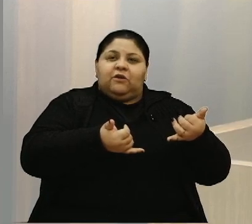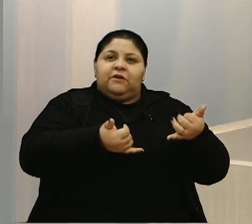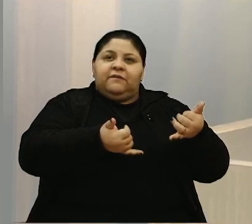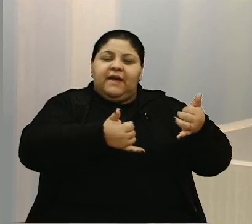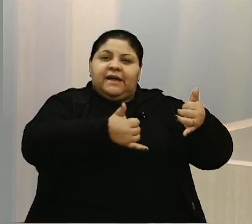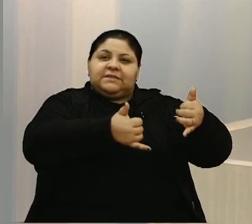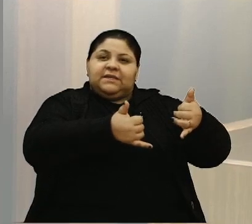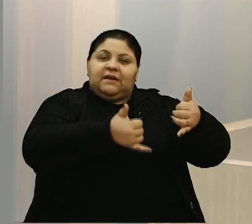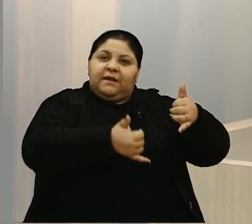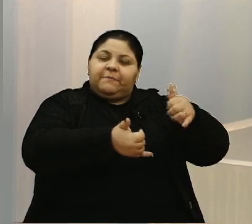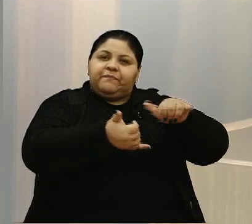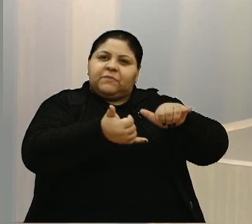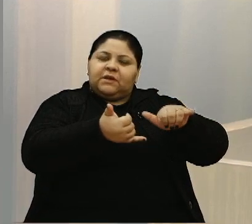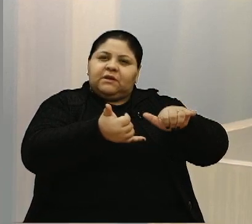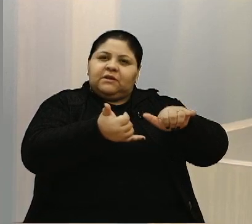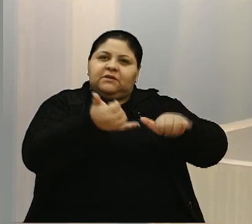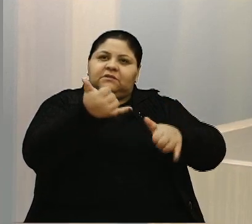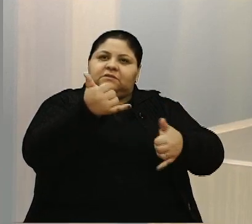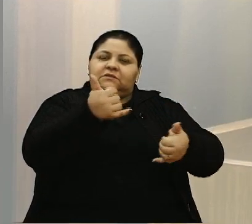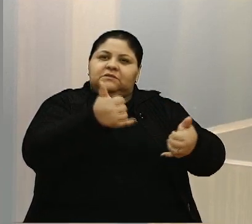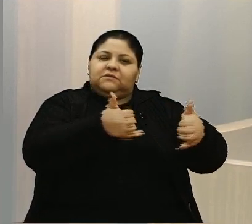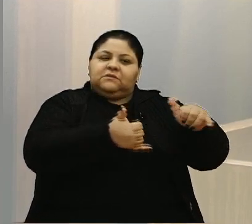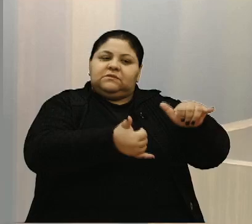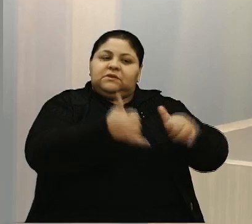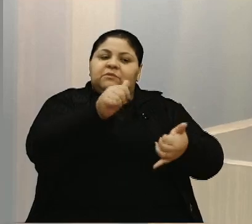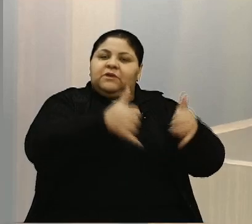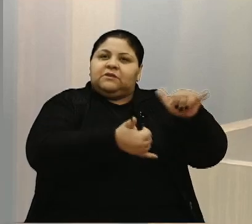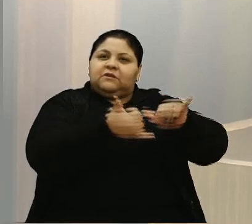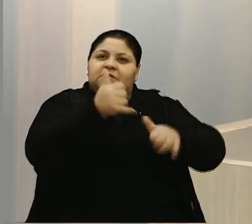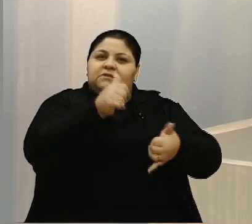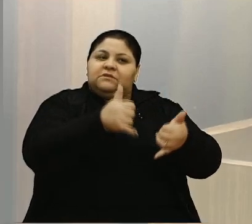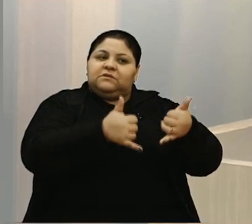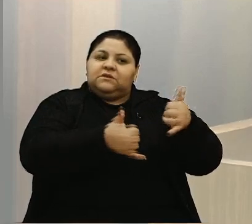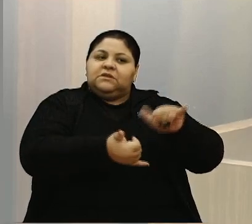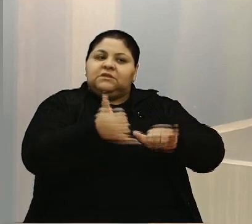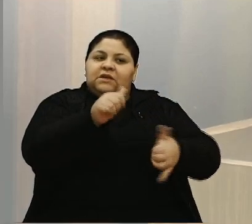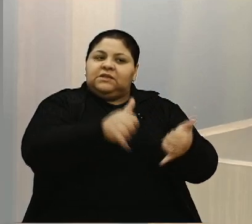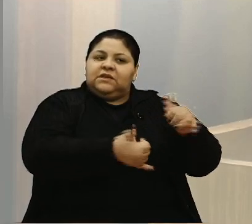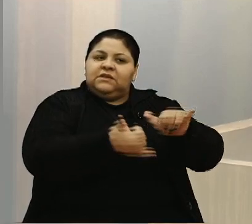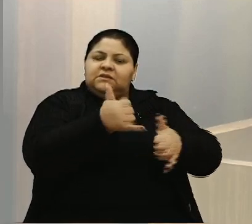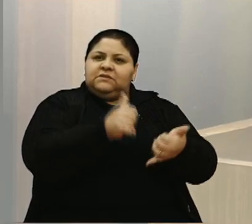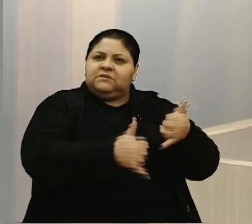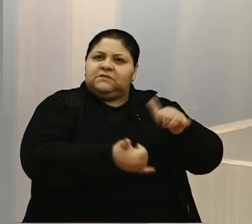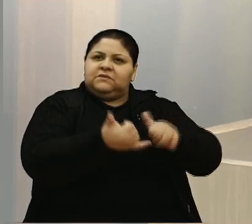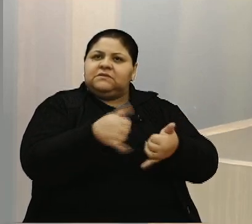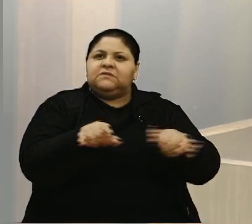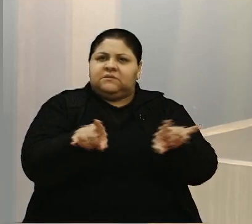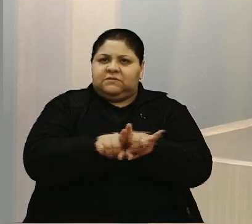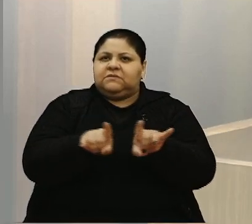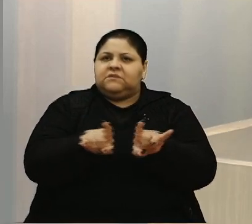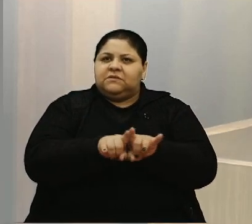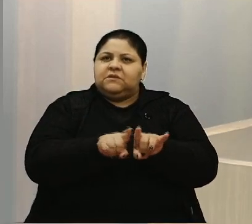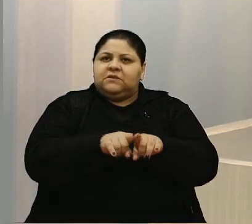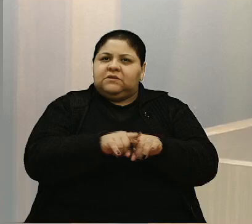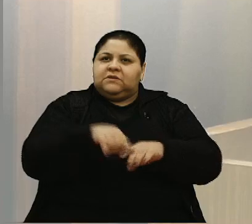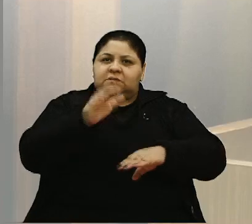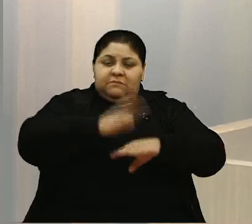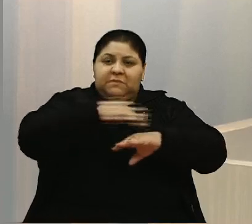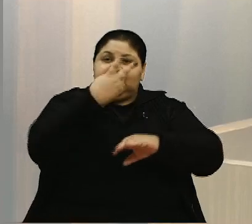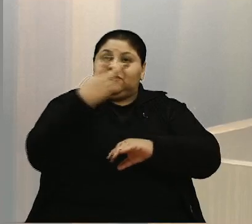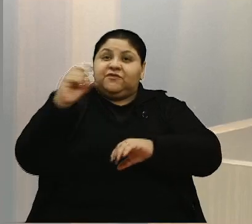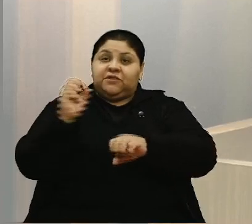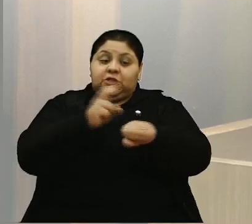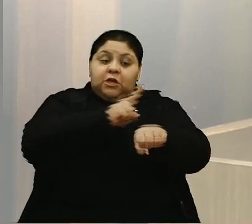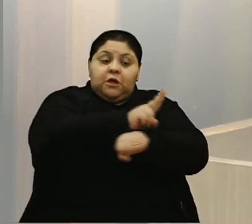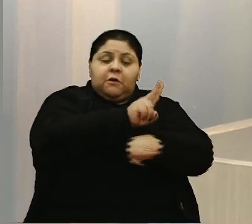nesse ano com a ampliação de mais 20 vagas, né, a gente vai poder ampliar lá no nosso ambulatório mais 20 vagas